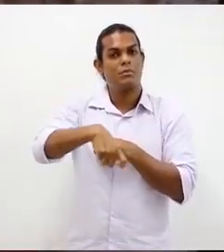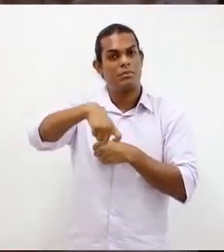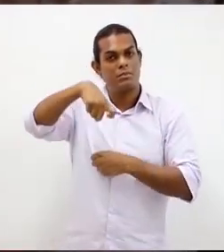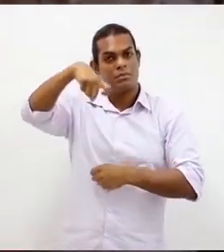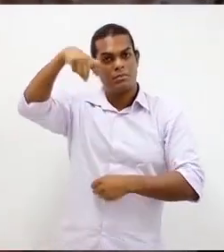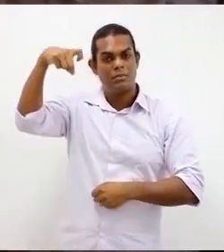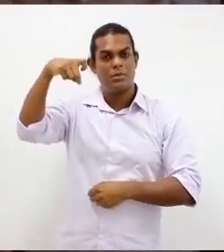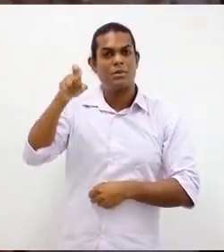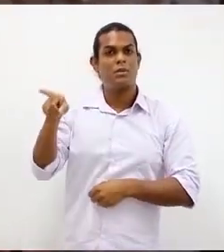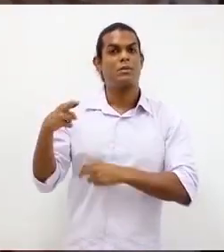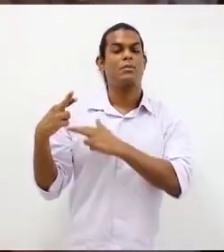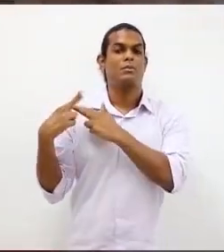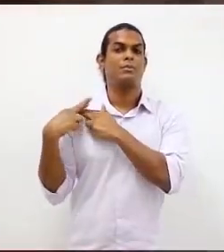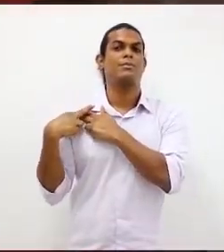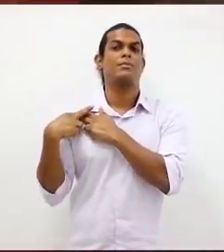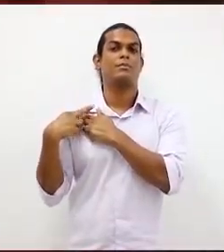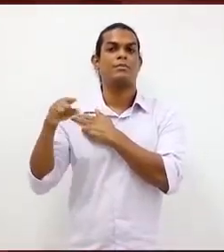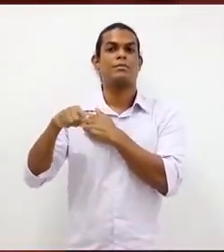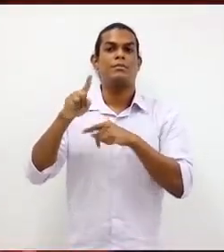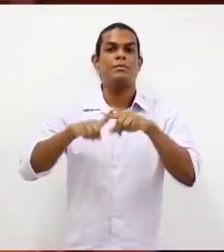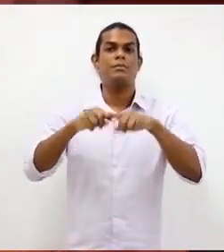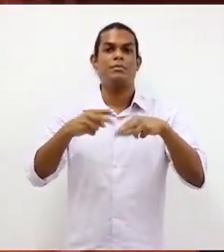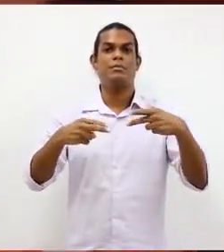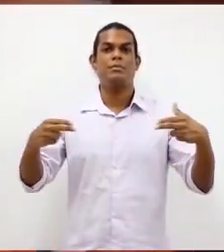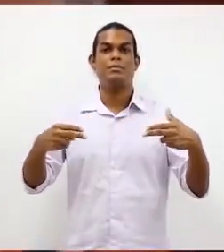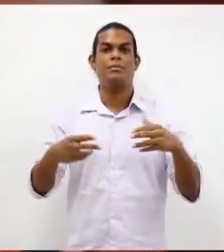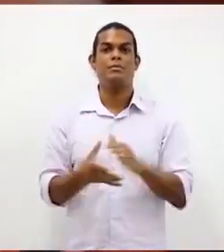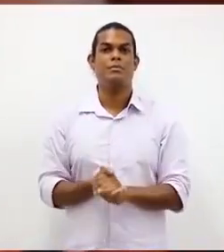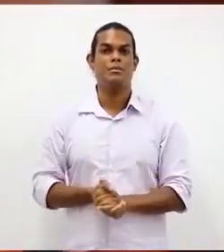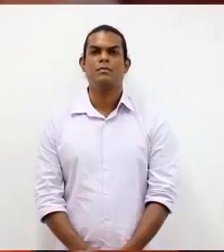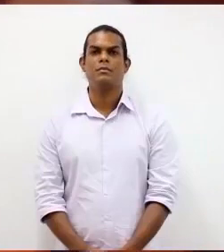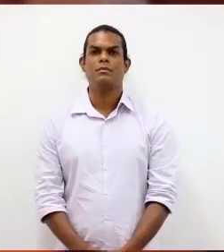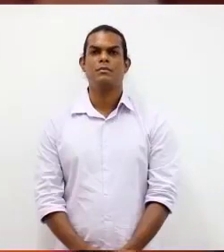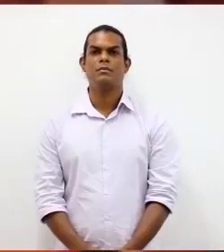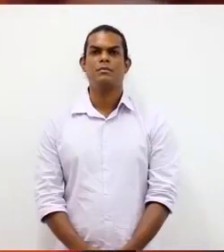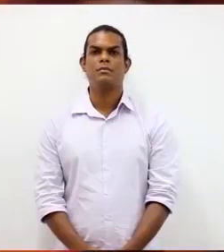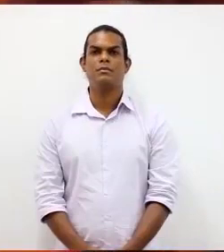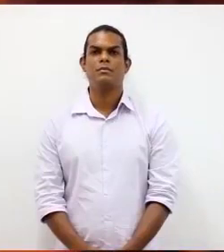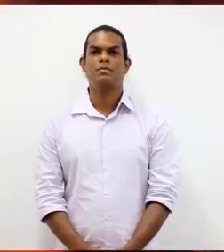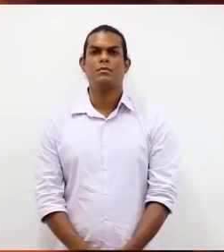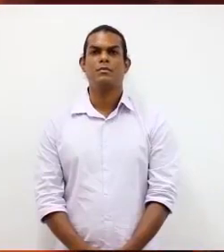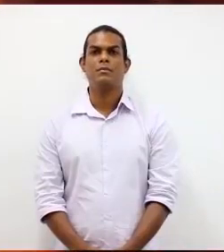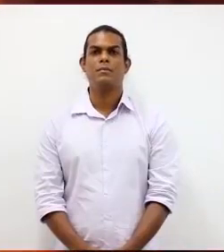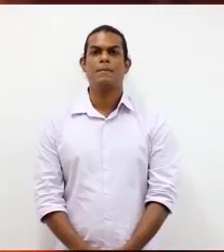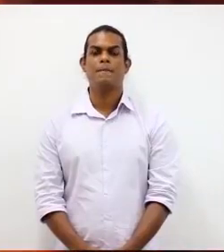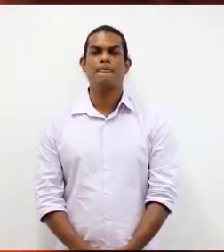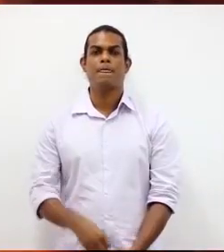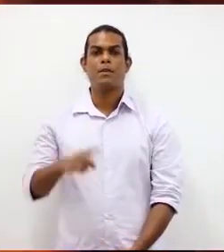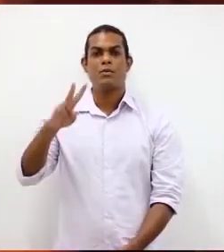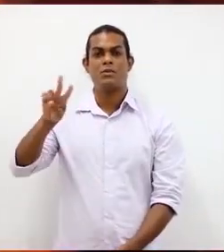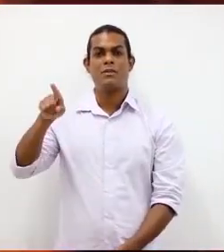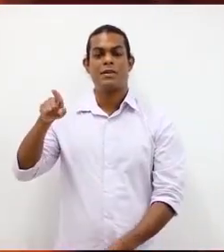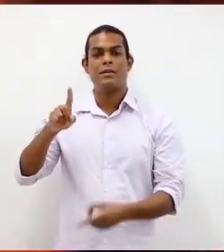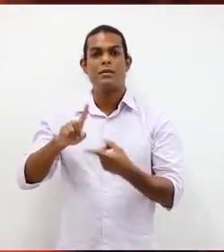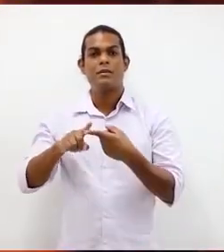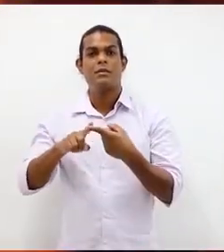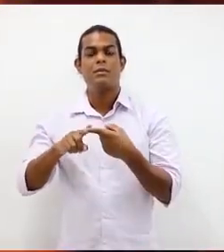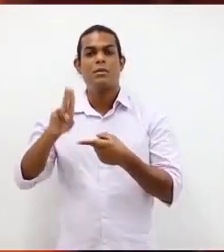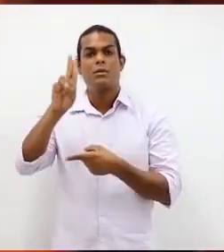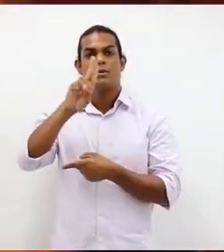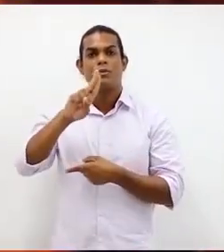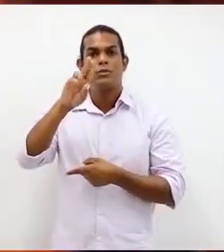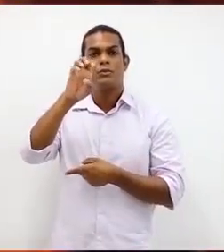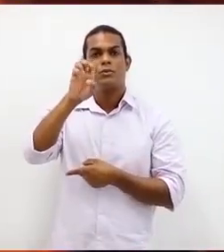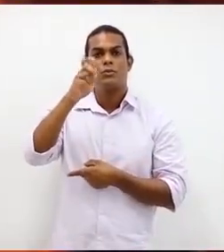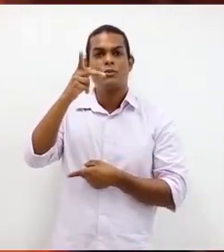autorização. Então ele é o responsável pelo equipamento. Notem vocês que ele também utiliza o equipamento de proteção, e ele